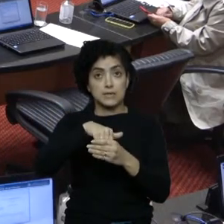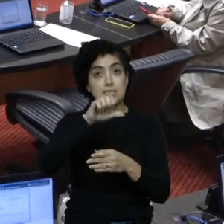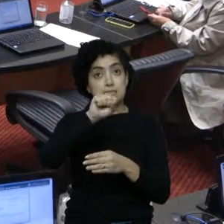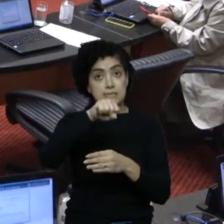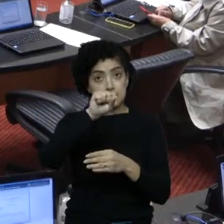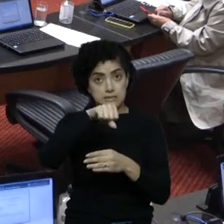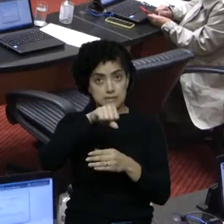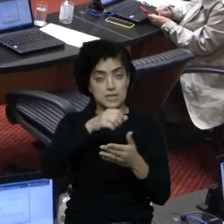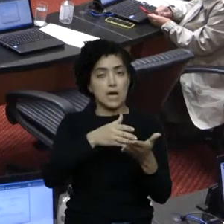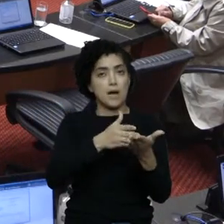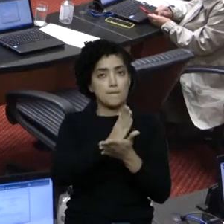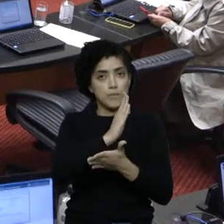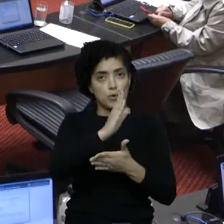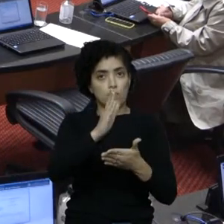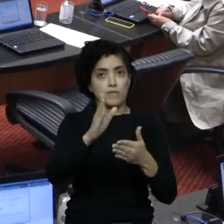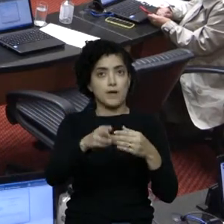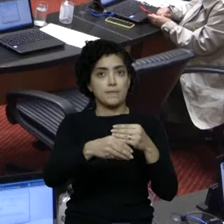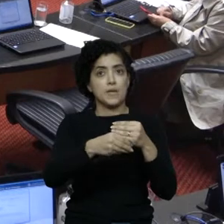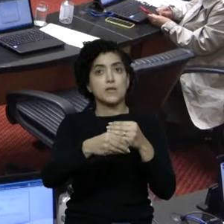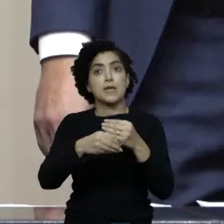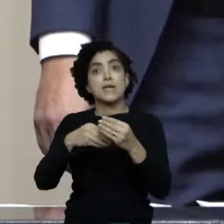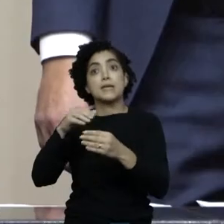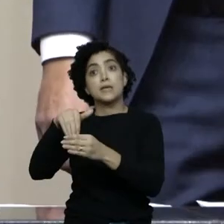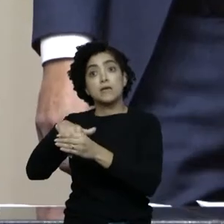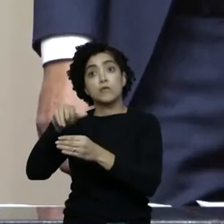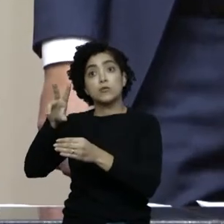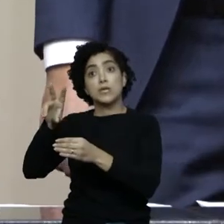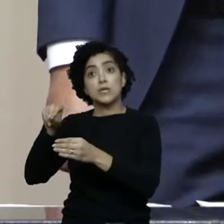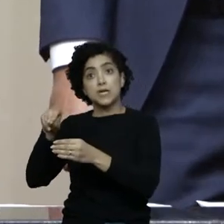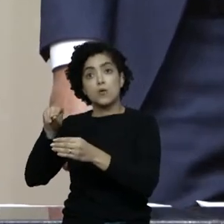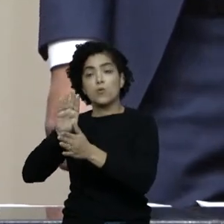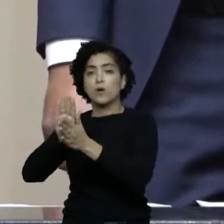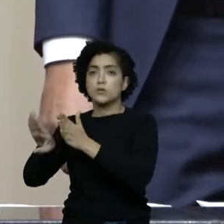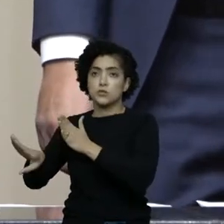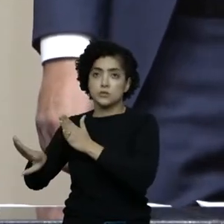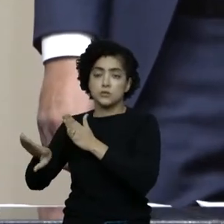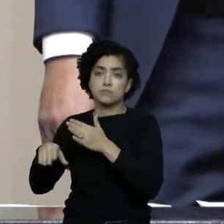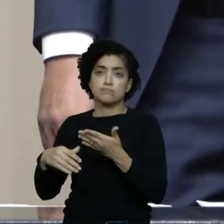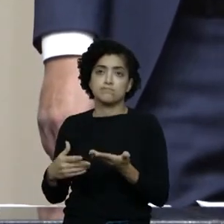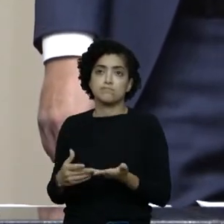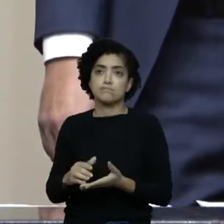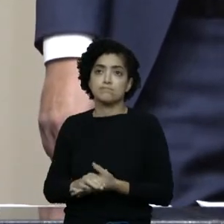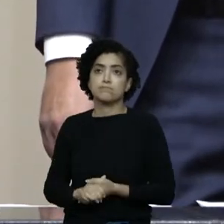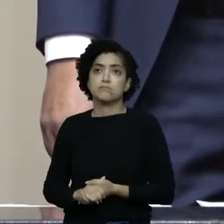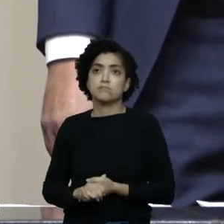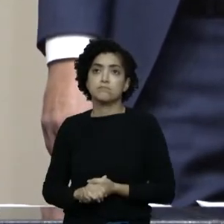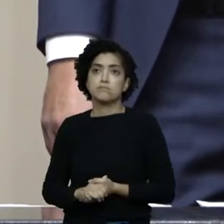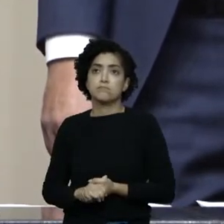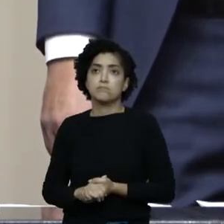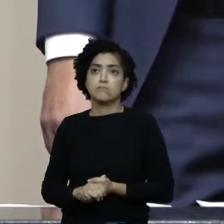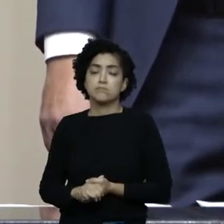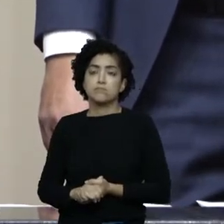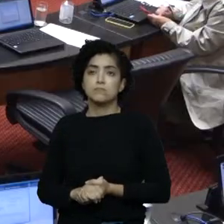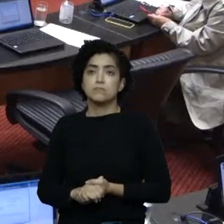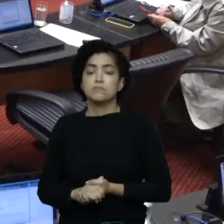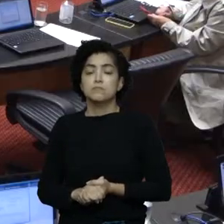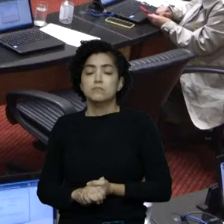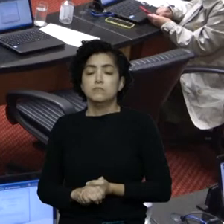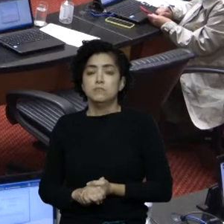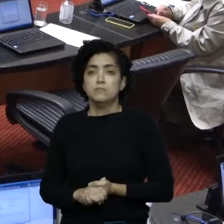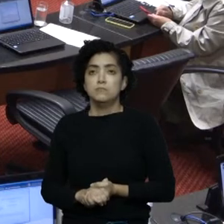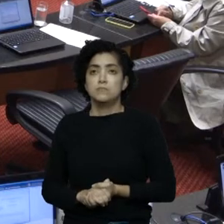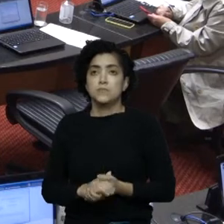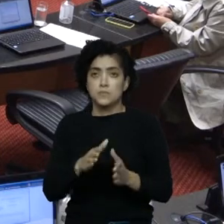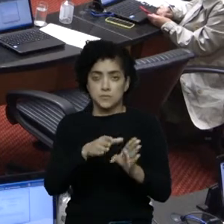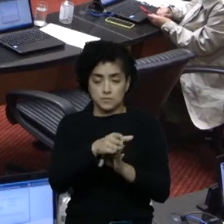sim aprova emenda e quem votar não rejeita emenda voto não reset sim Oriente